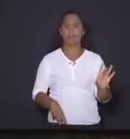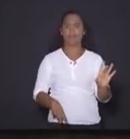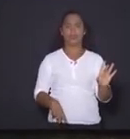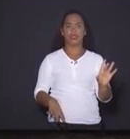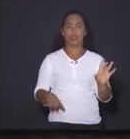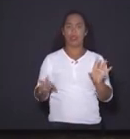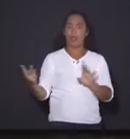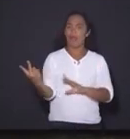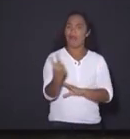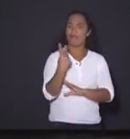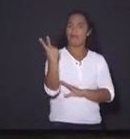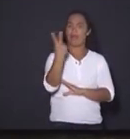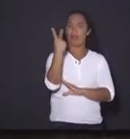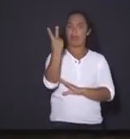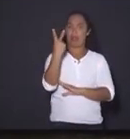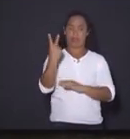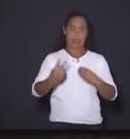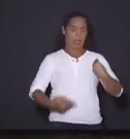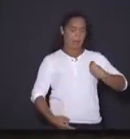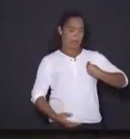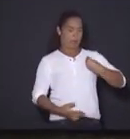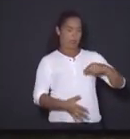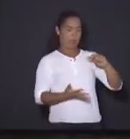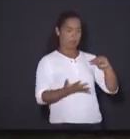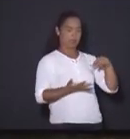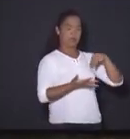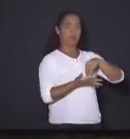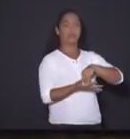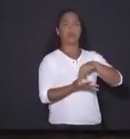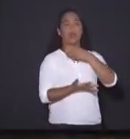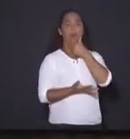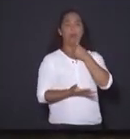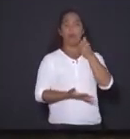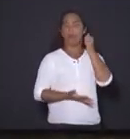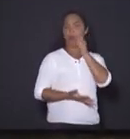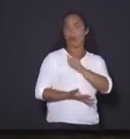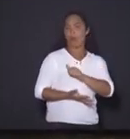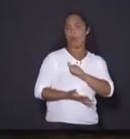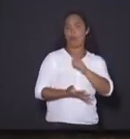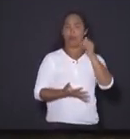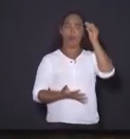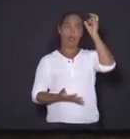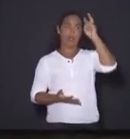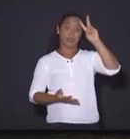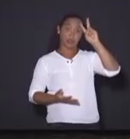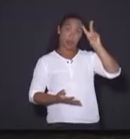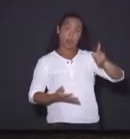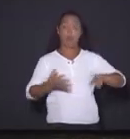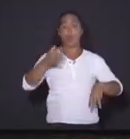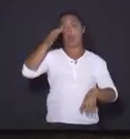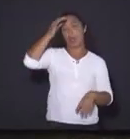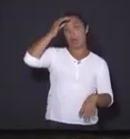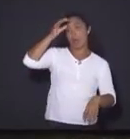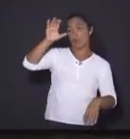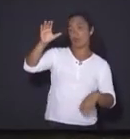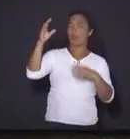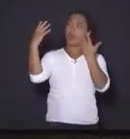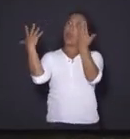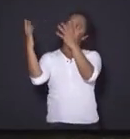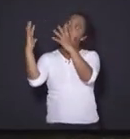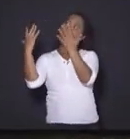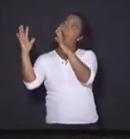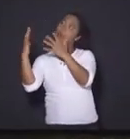valorizar a presença ea participação dos negros e das negras na história na cultura e louvar a ancestralidade